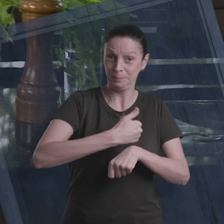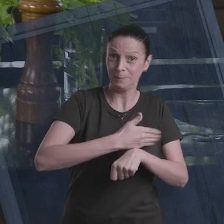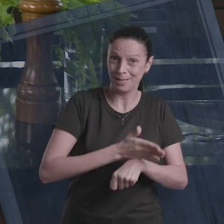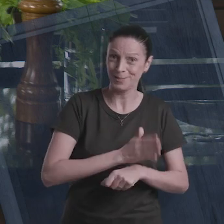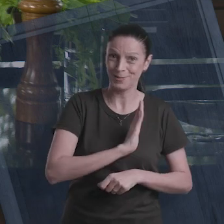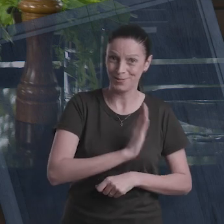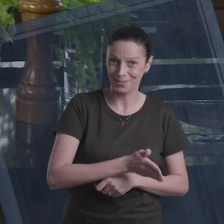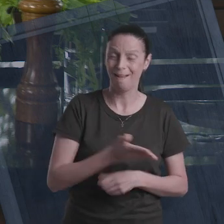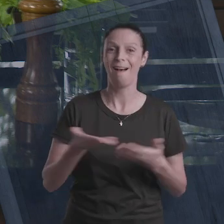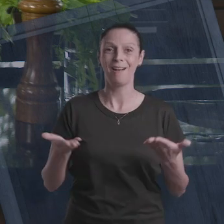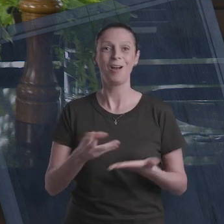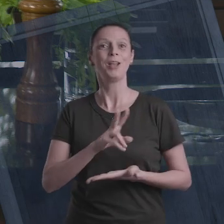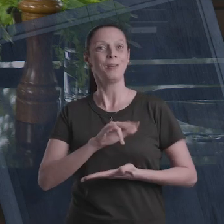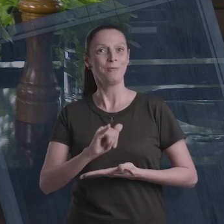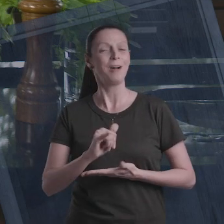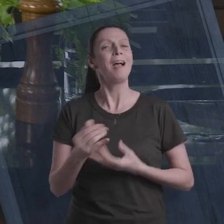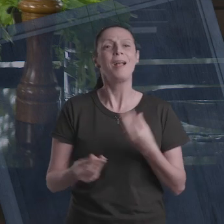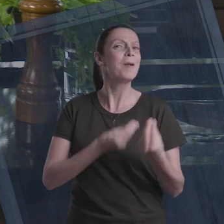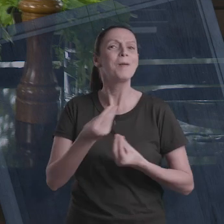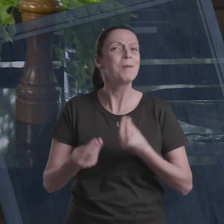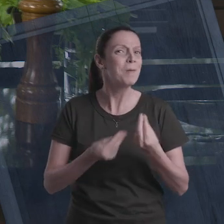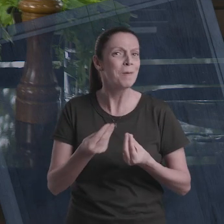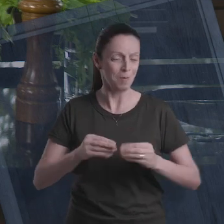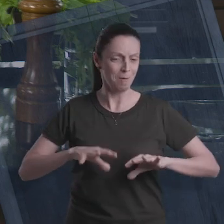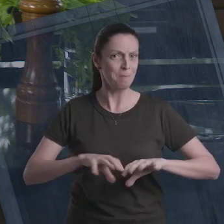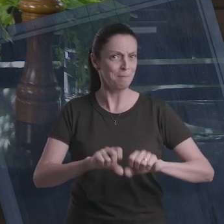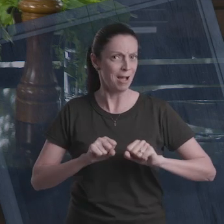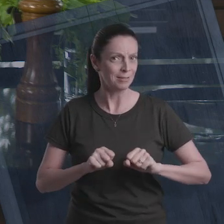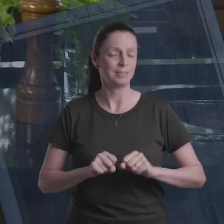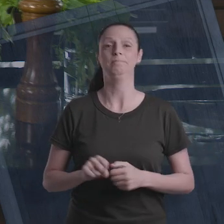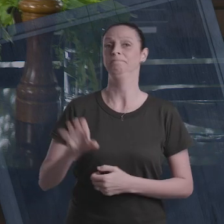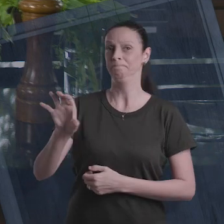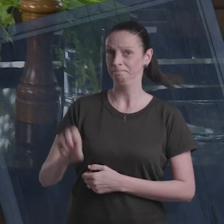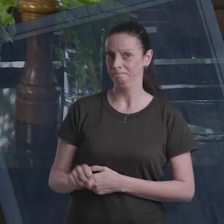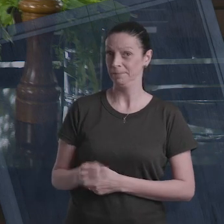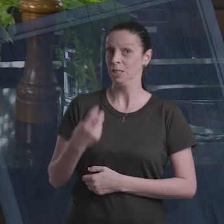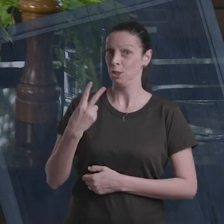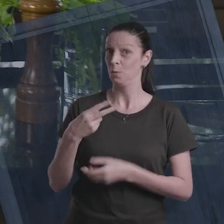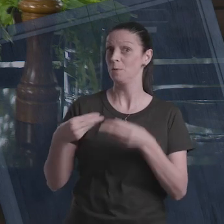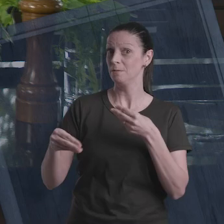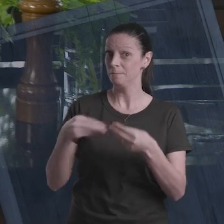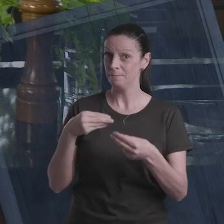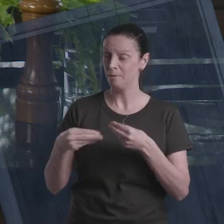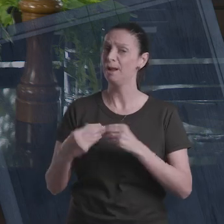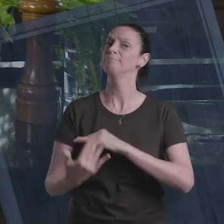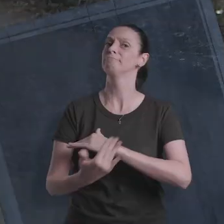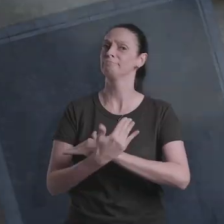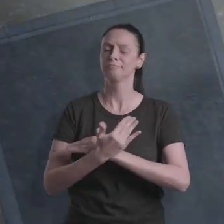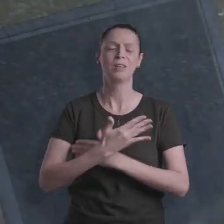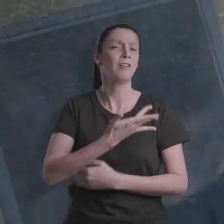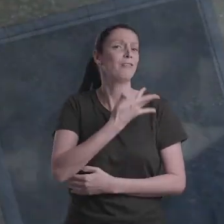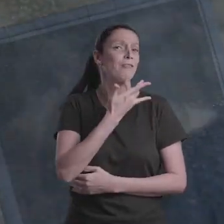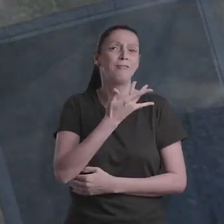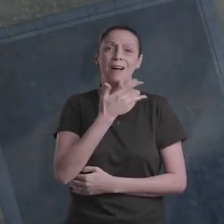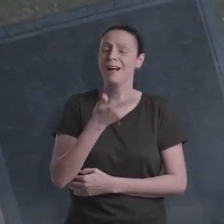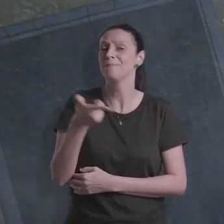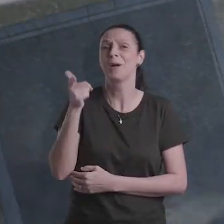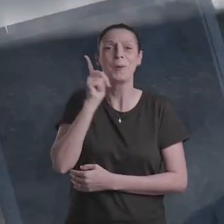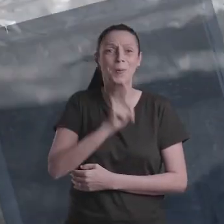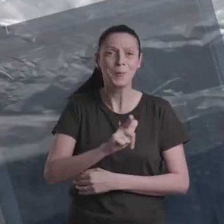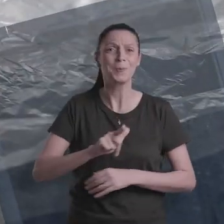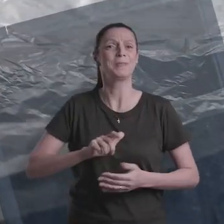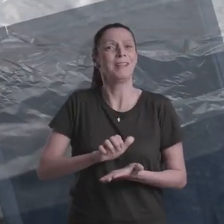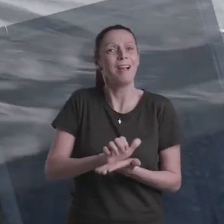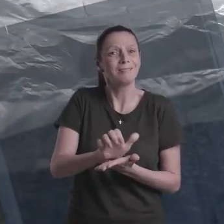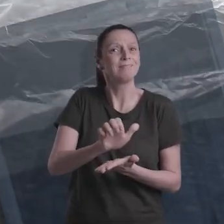minutos. Vamos esticar entre 2 sacos plásticos, que facilita muito a